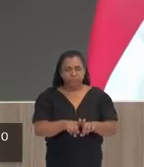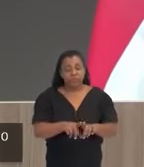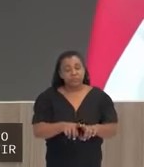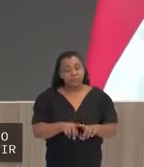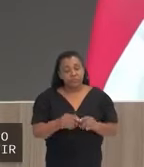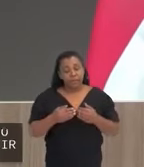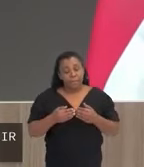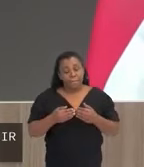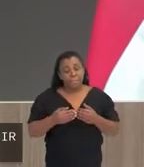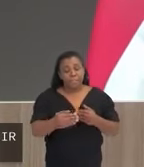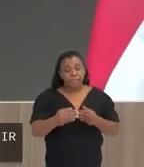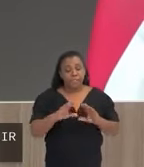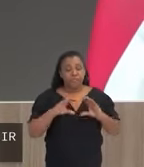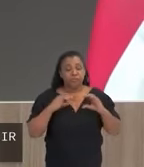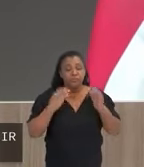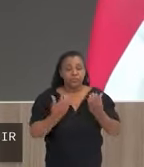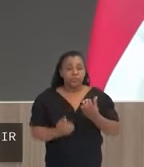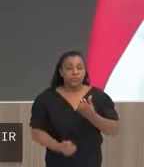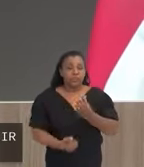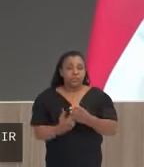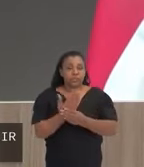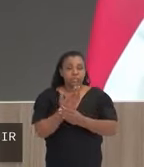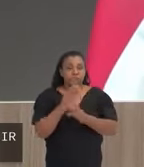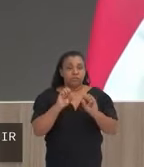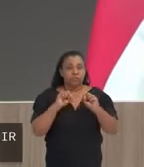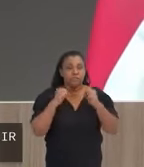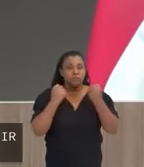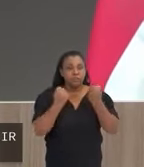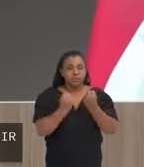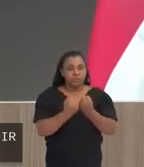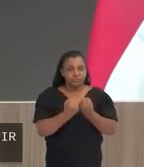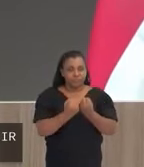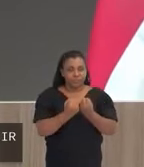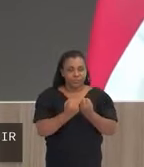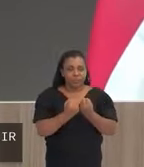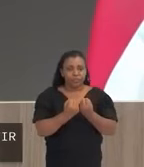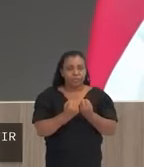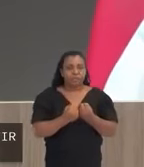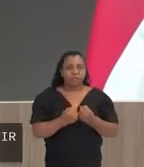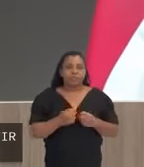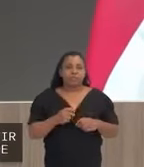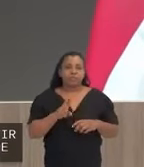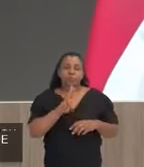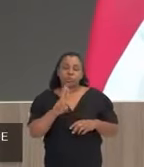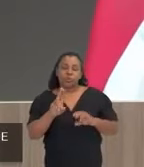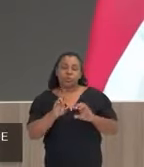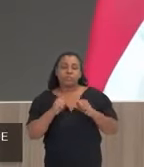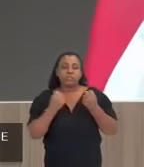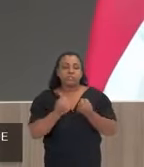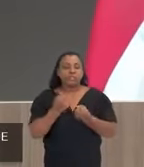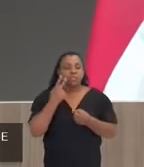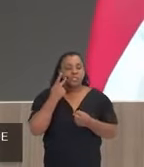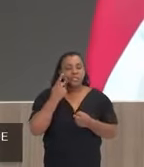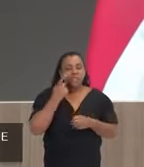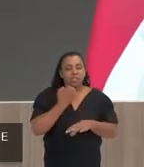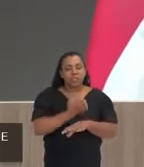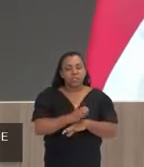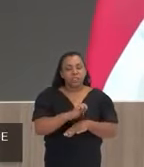partir daquele fórum, criamos o seminário. Era o Seminário Cearense de Estágio. Fizemos